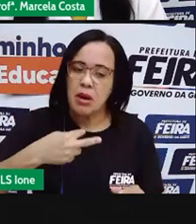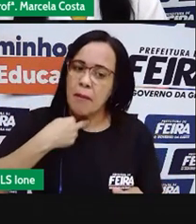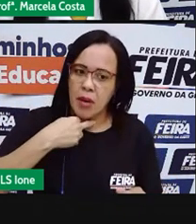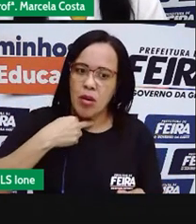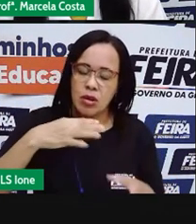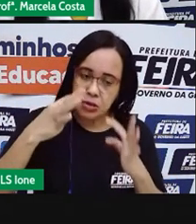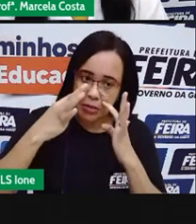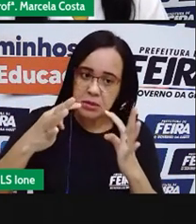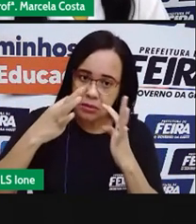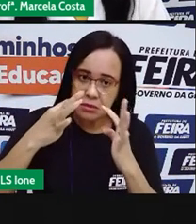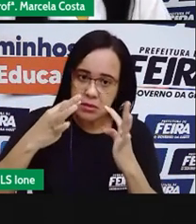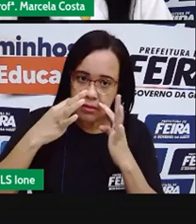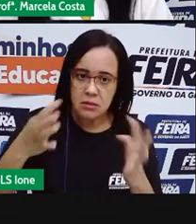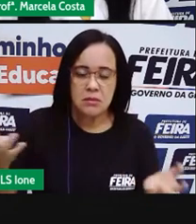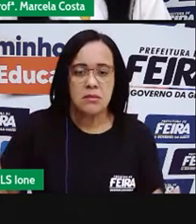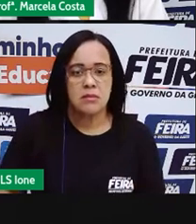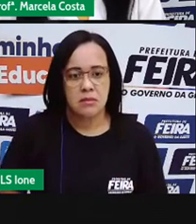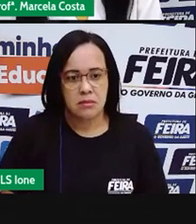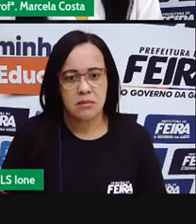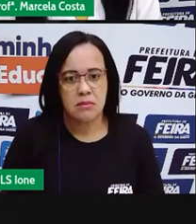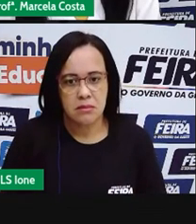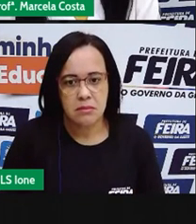e vai fazer